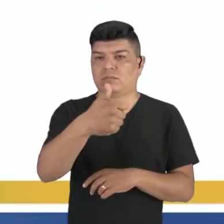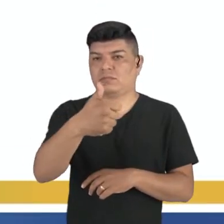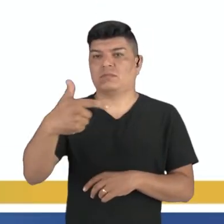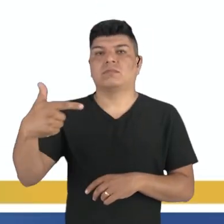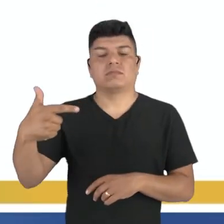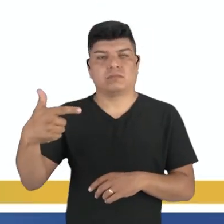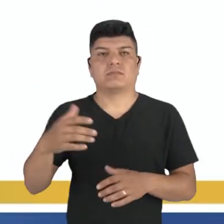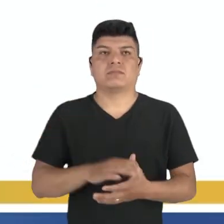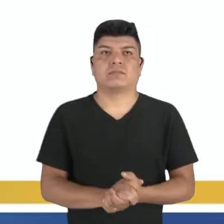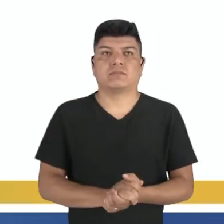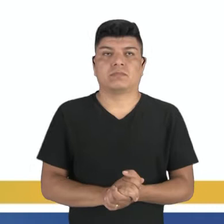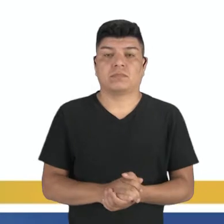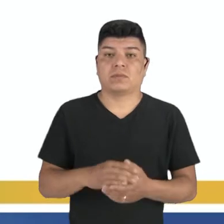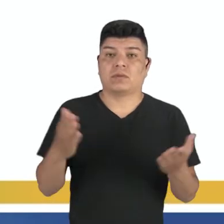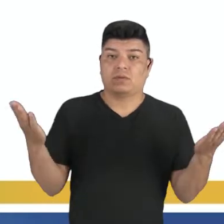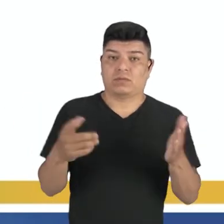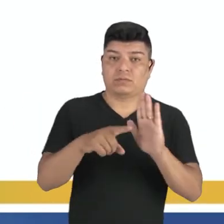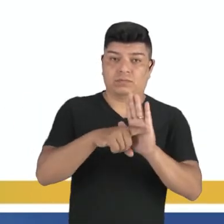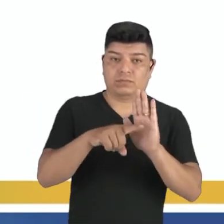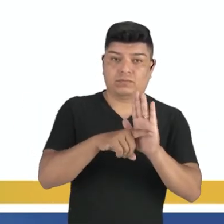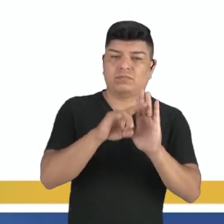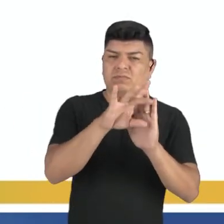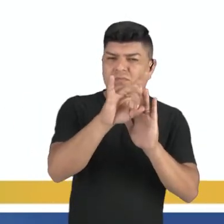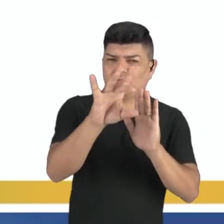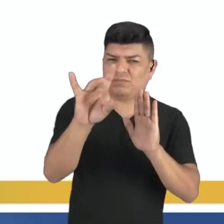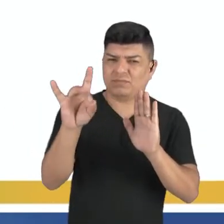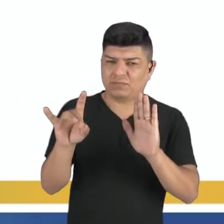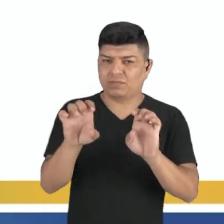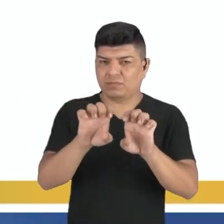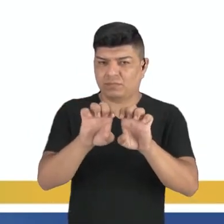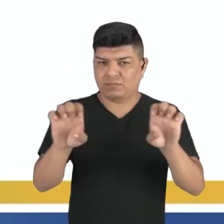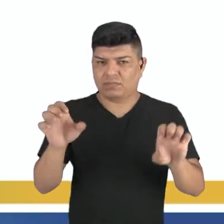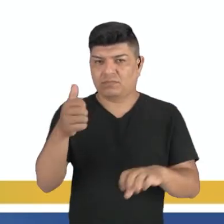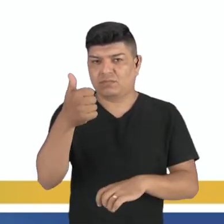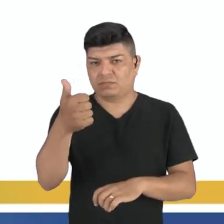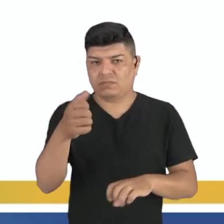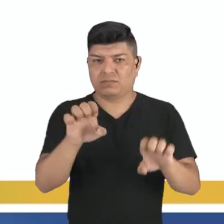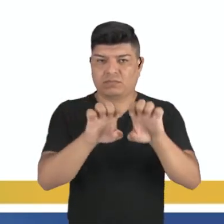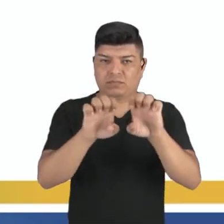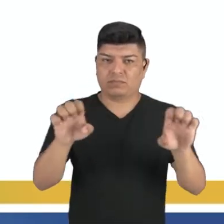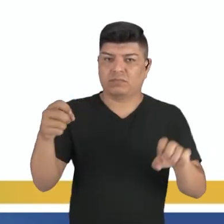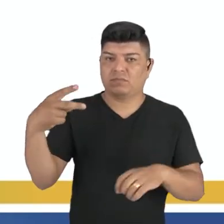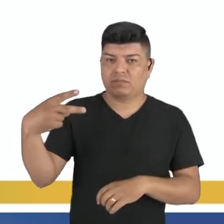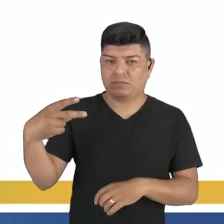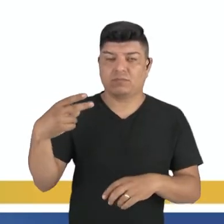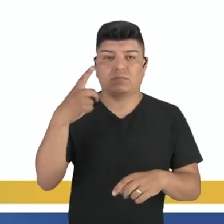Agora, nós vamos subtrair membro a membro a equação 1 da equação 2.